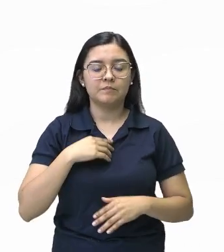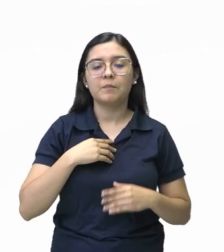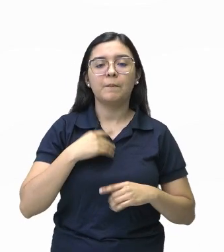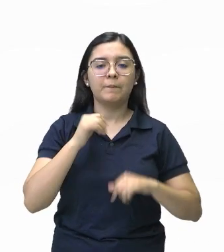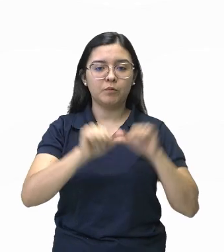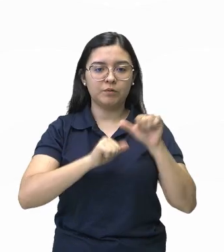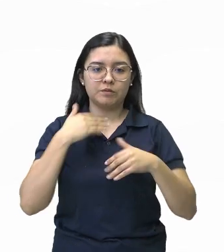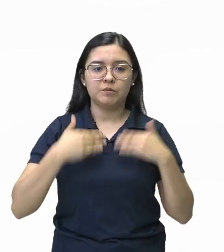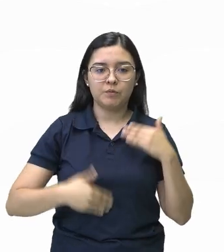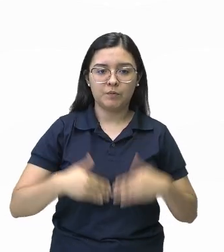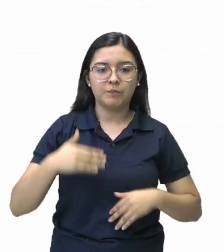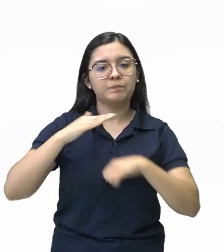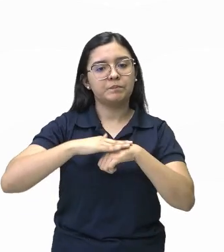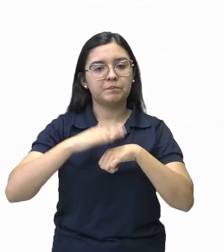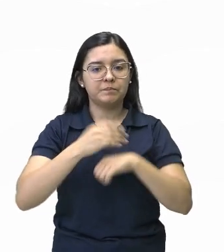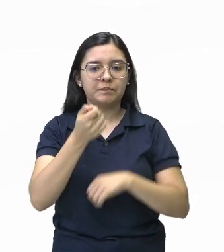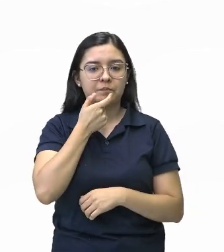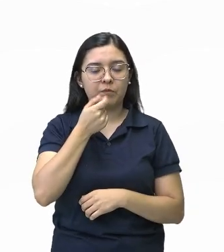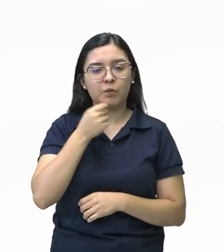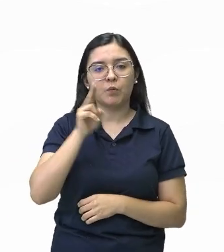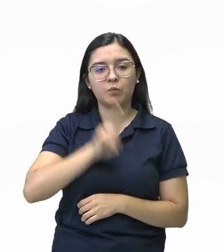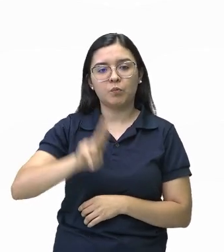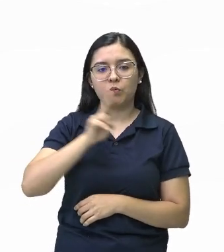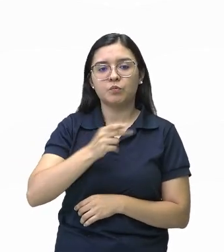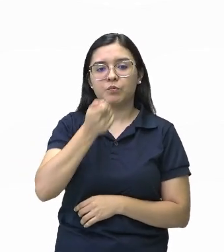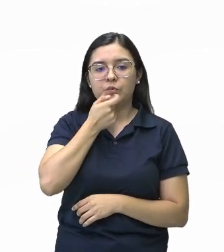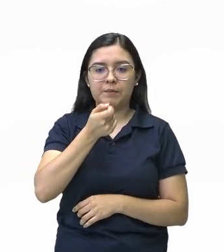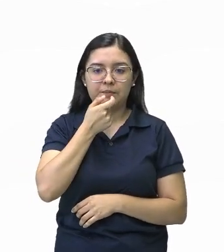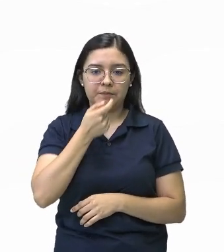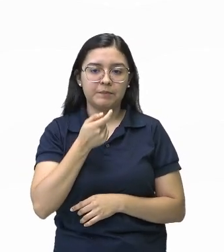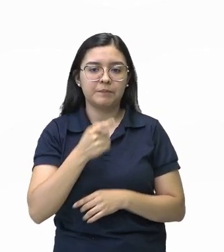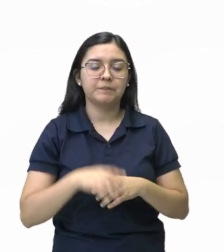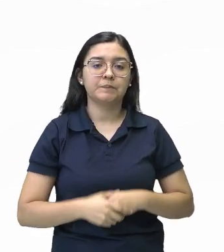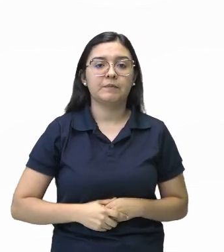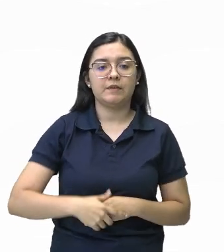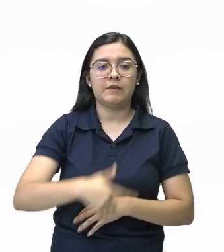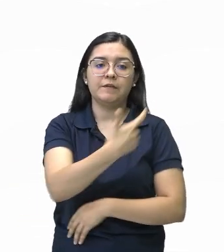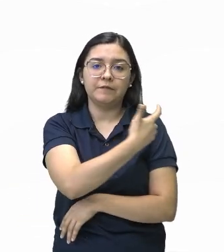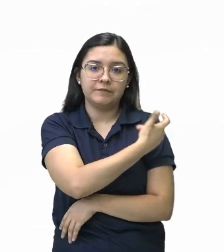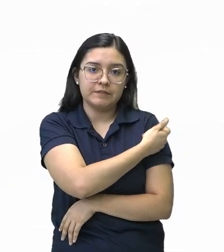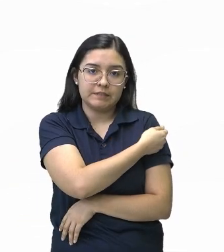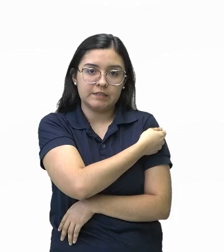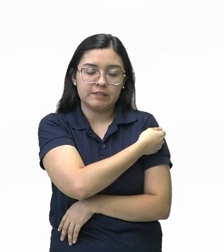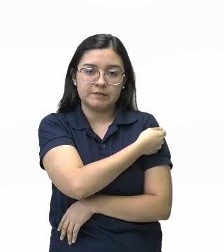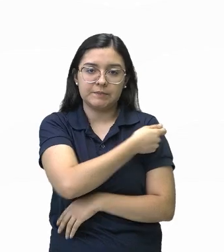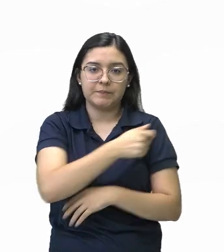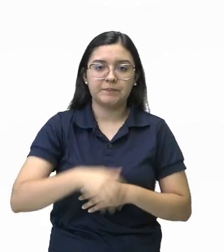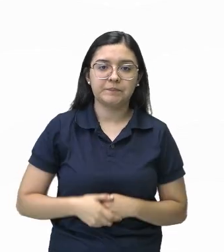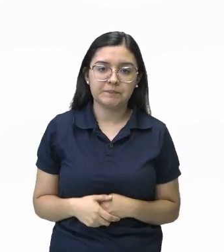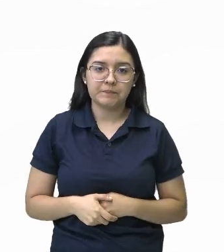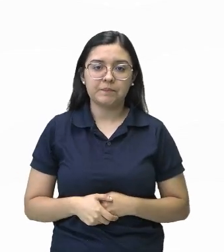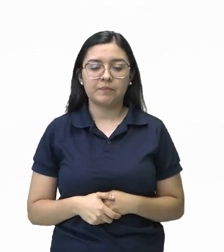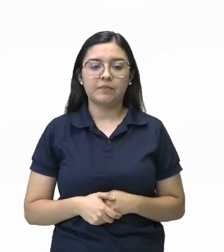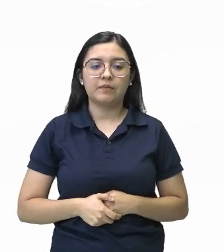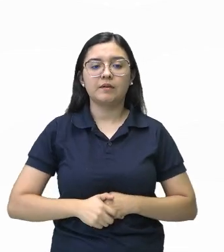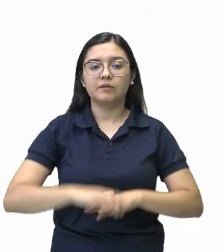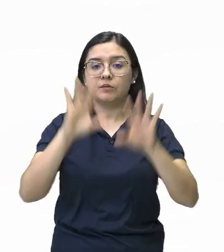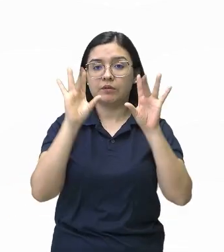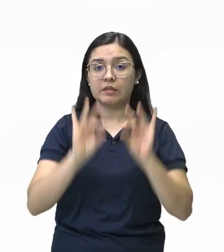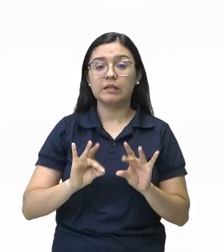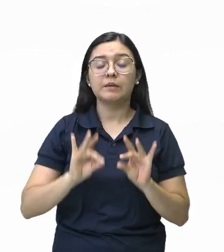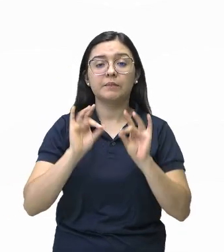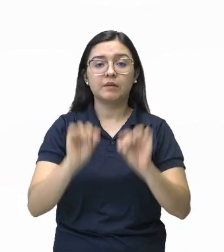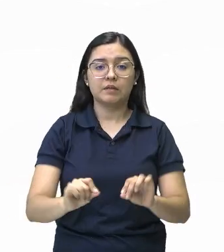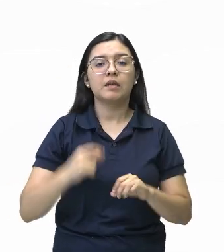puberdade, automedicação e uso excessivo de medicamentos, vacinas.